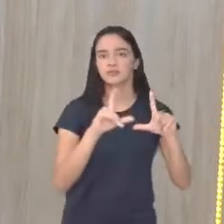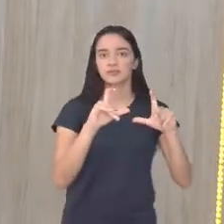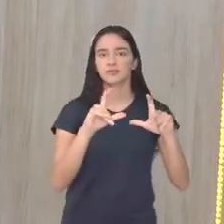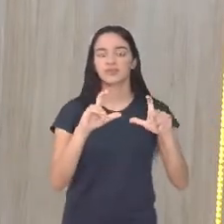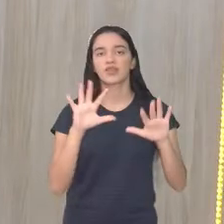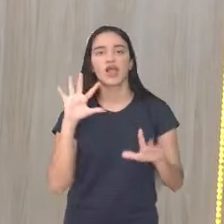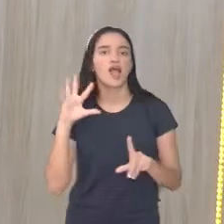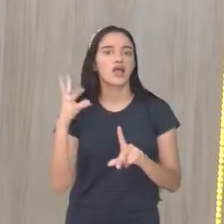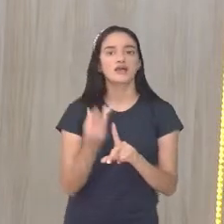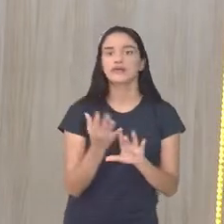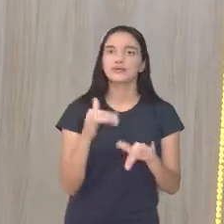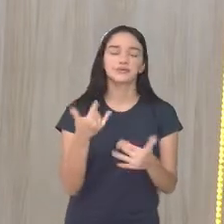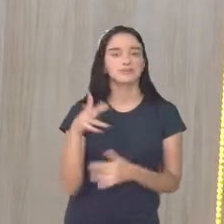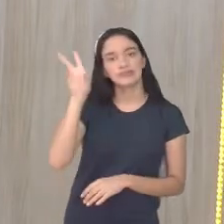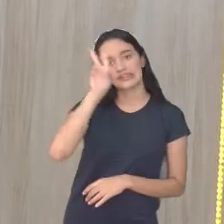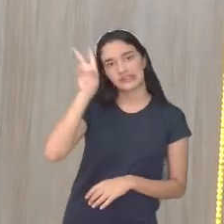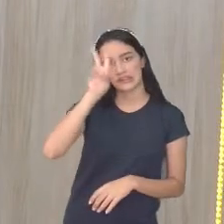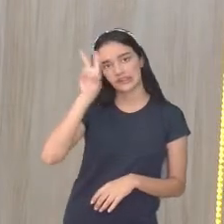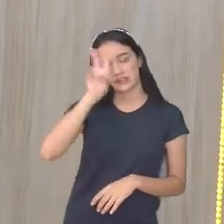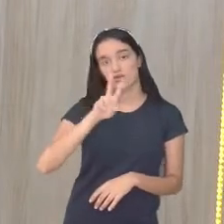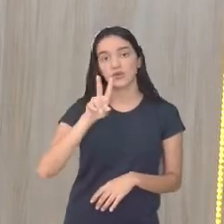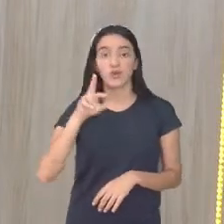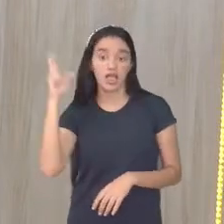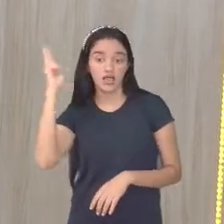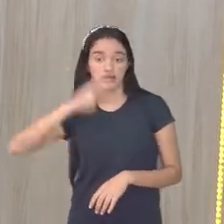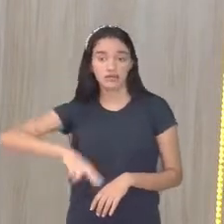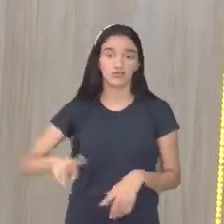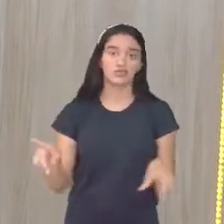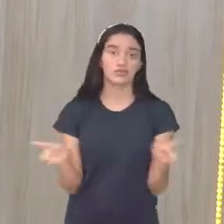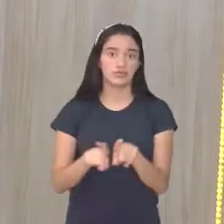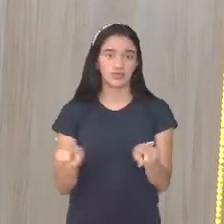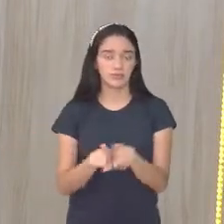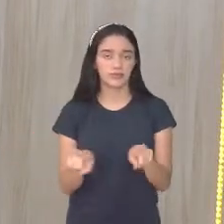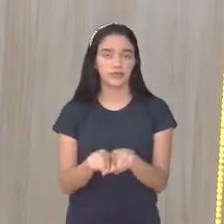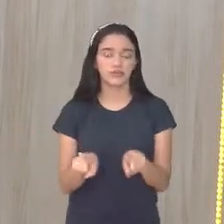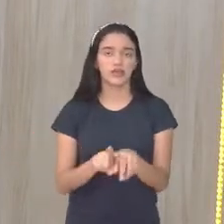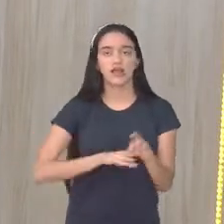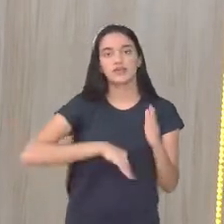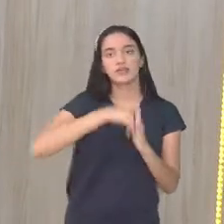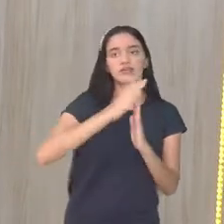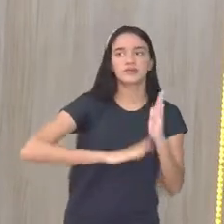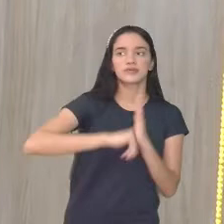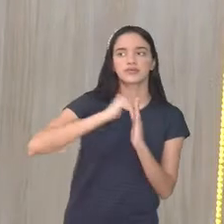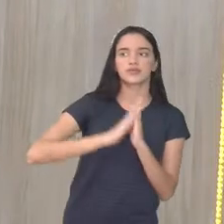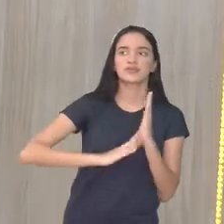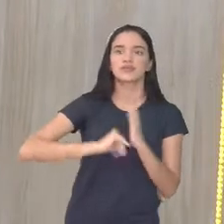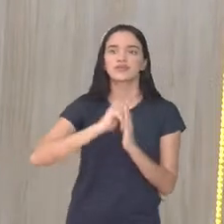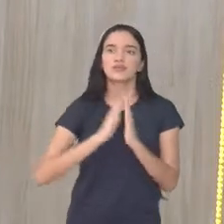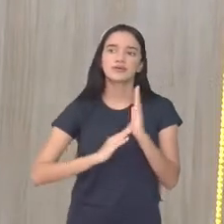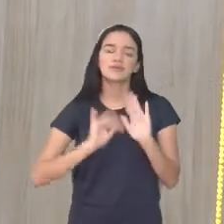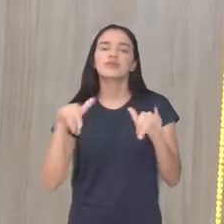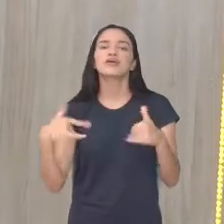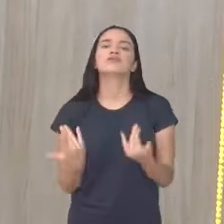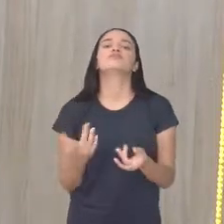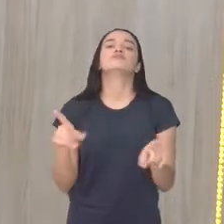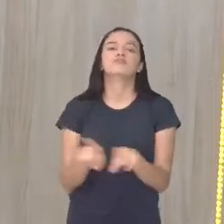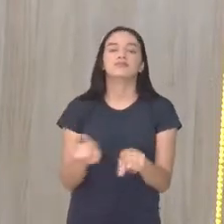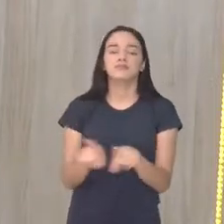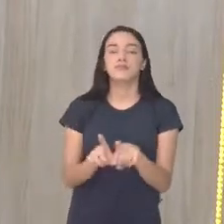Exatamente. Aí o Jean de Buffet, é Jean de Buffet? É Jean de Buffet, ele já coloca 2 em 1 aí, né? É como se